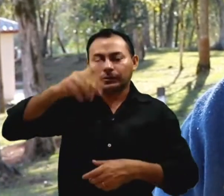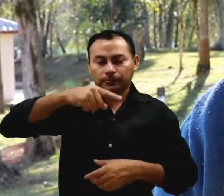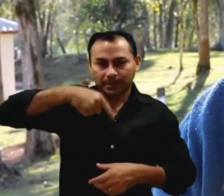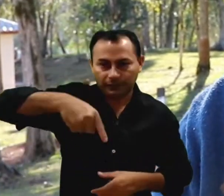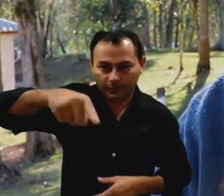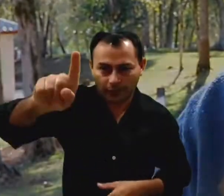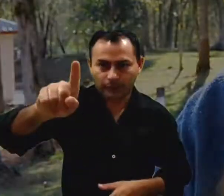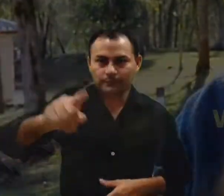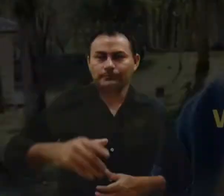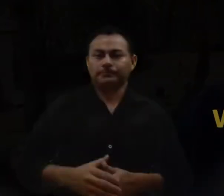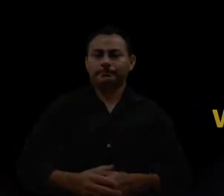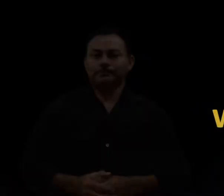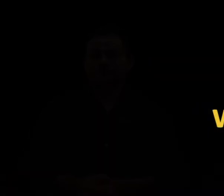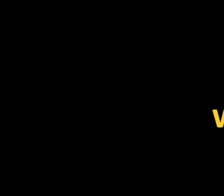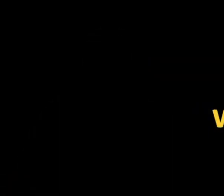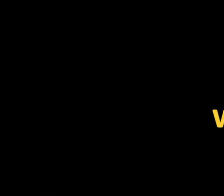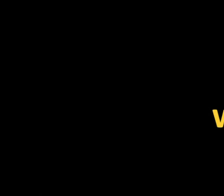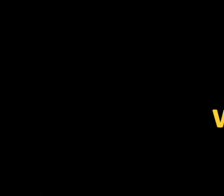o Senhor me enviou.